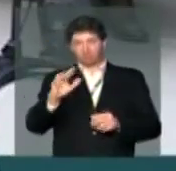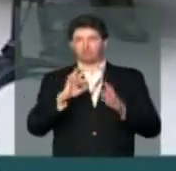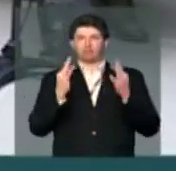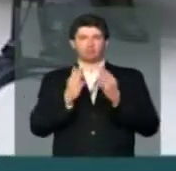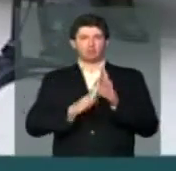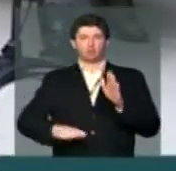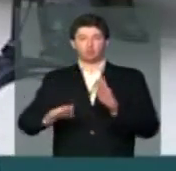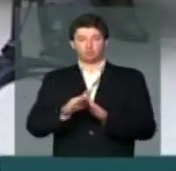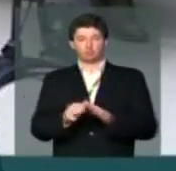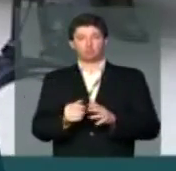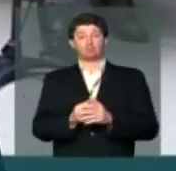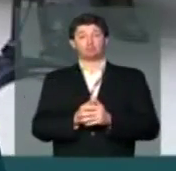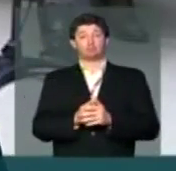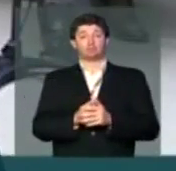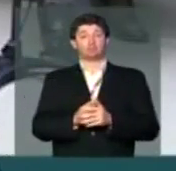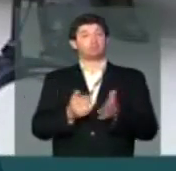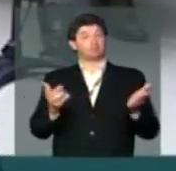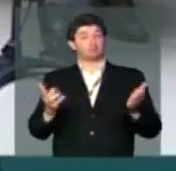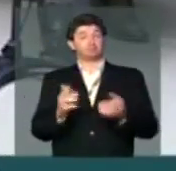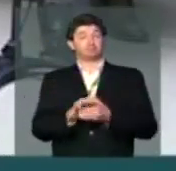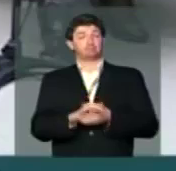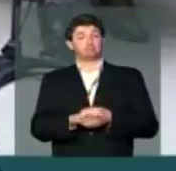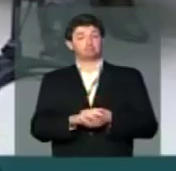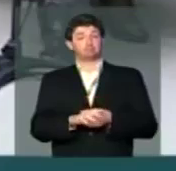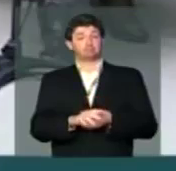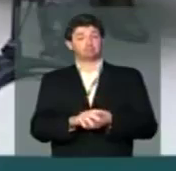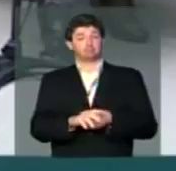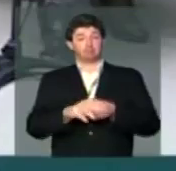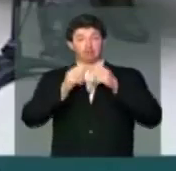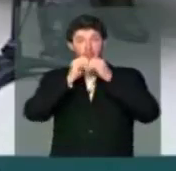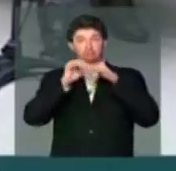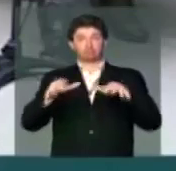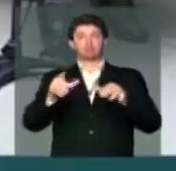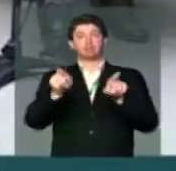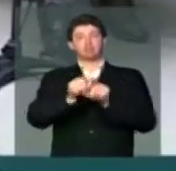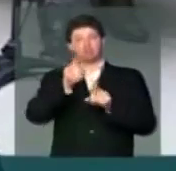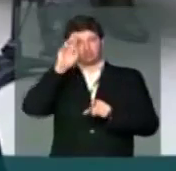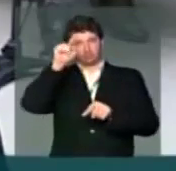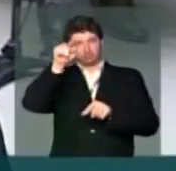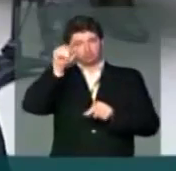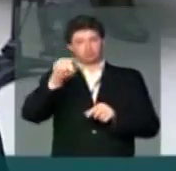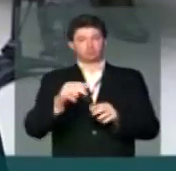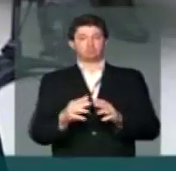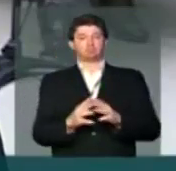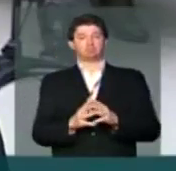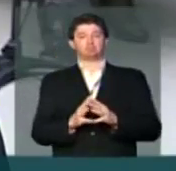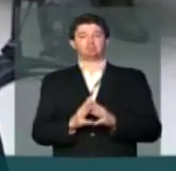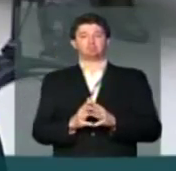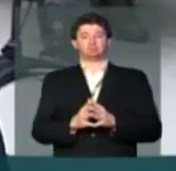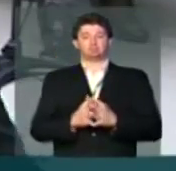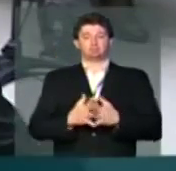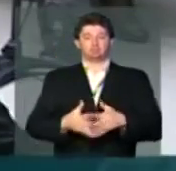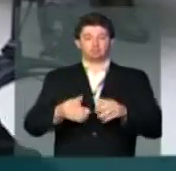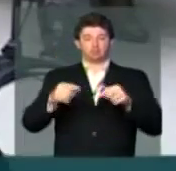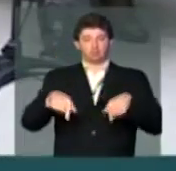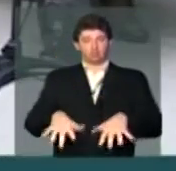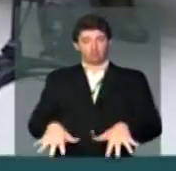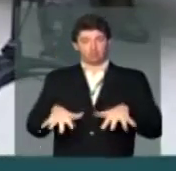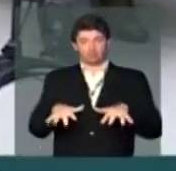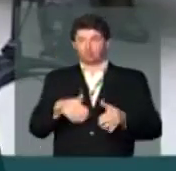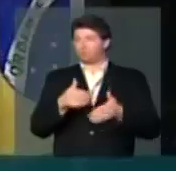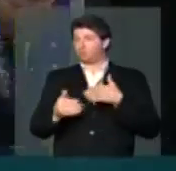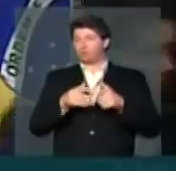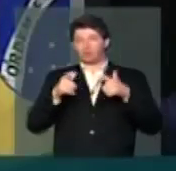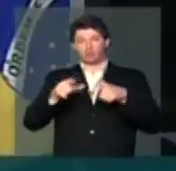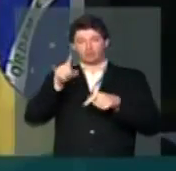família, está no seu tio ainda e com certeza vai externar aqui através de Vossa Excelência, dentro desse plenário e aonde Vossa